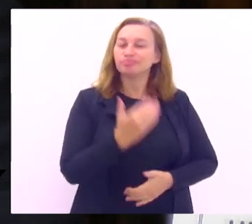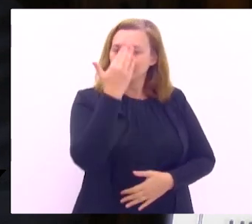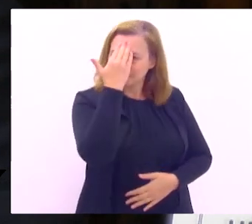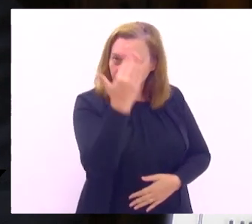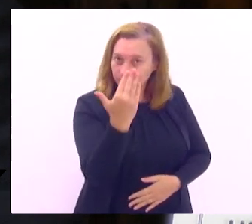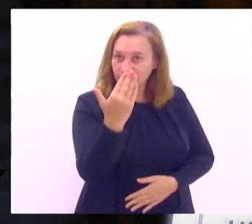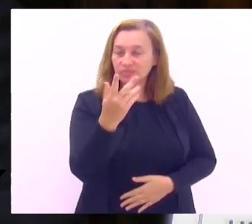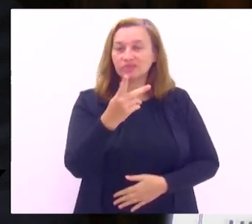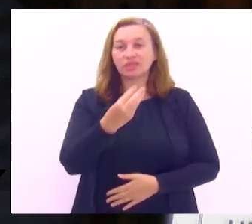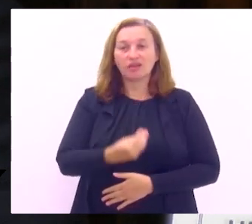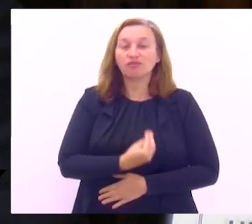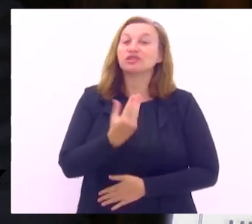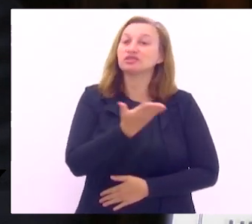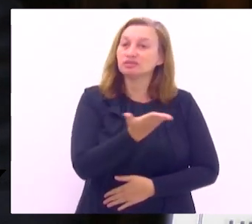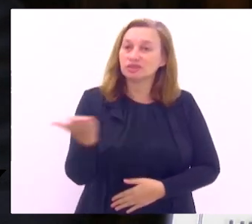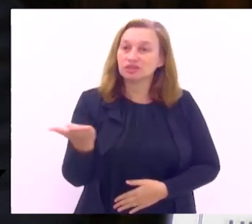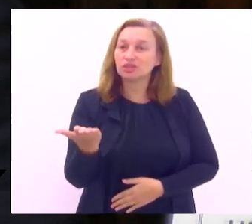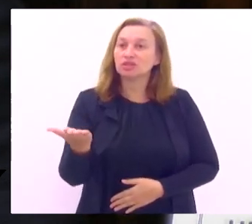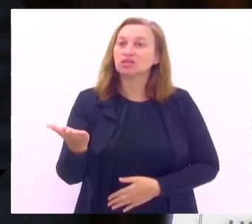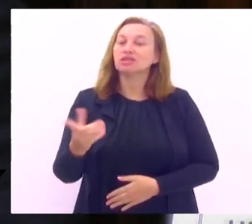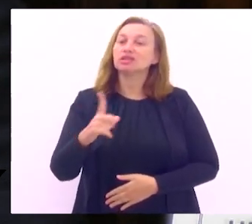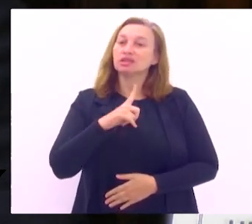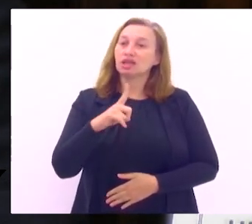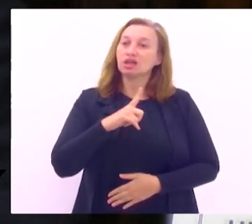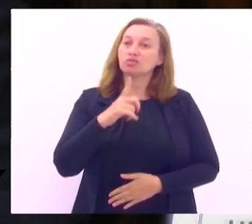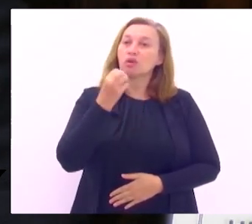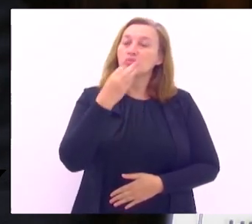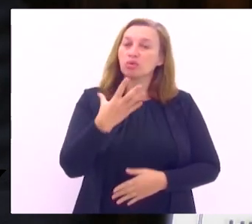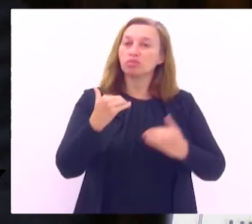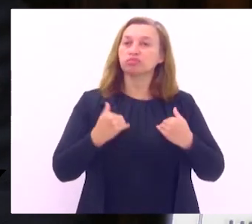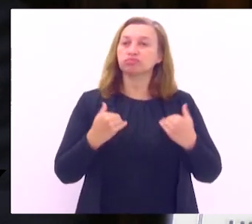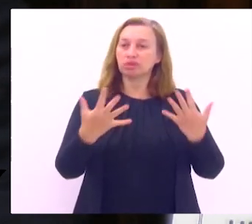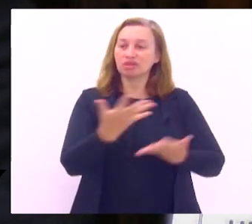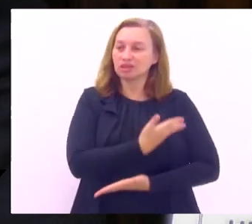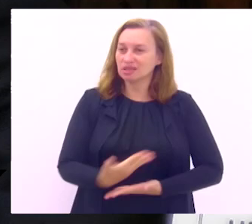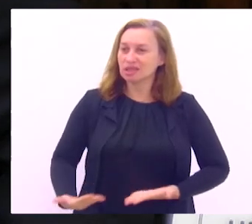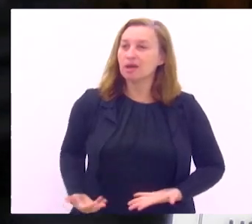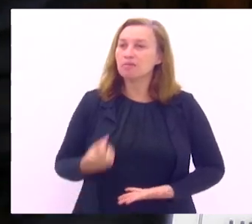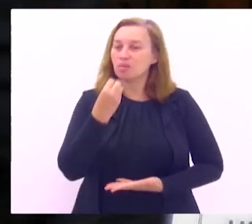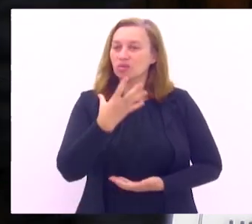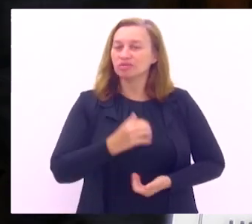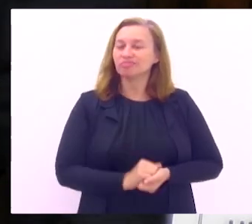agradeço aí a presença de todos e que tenhamos aí uma audiência magnífica.